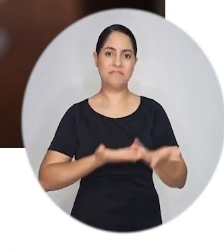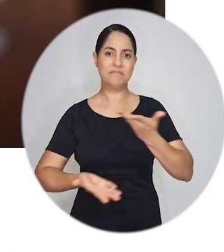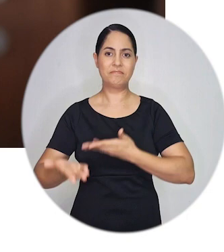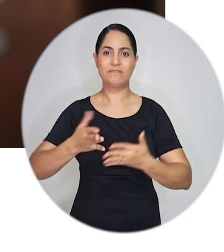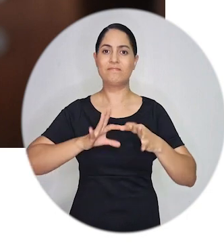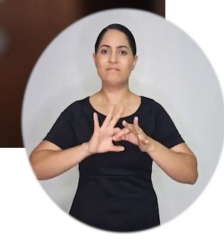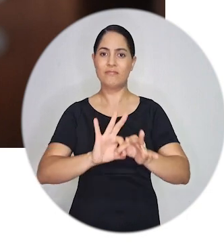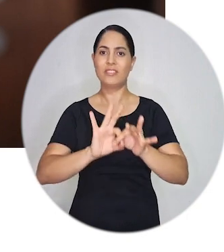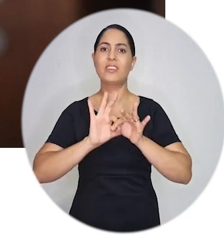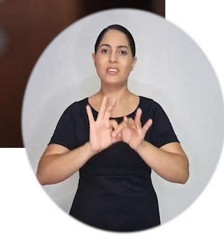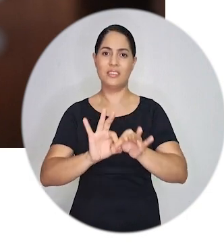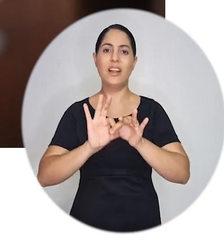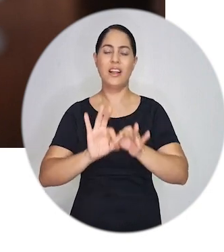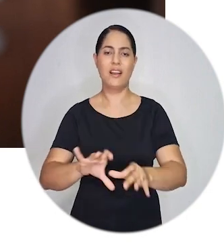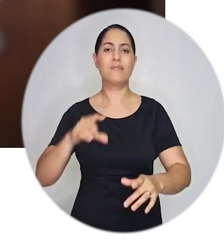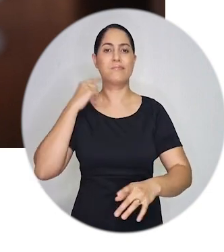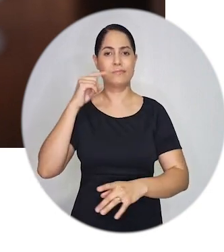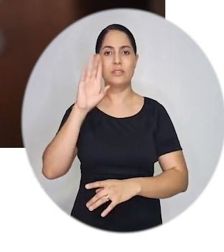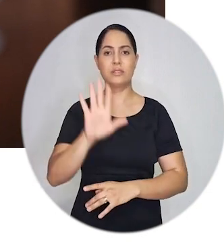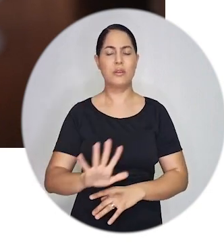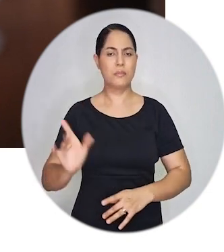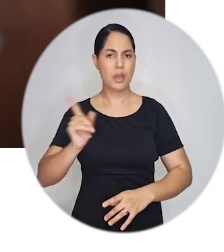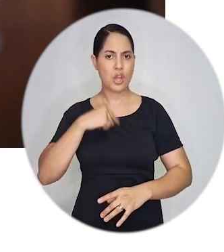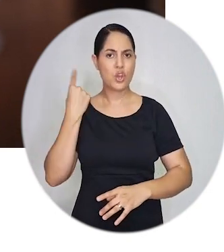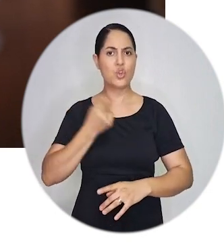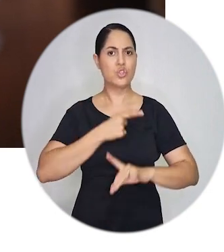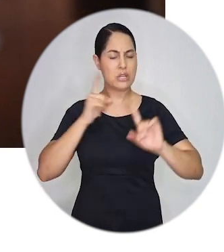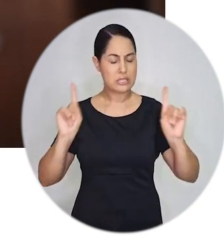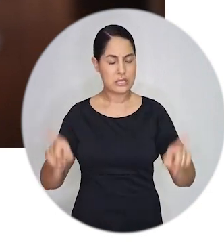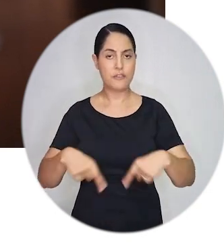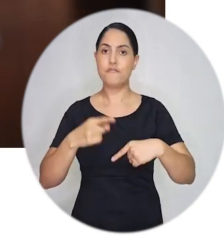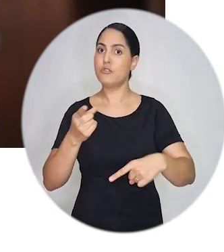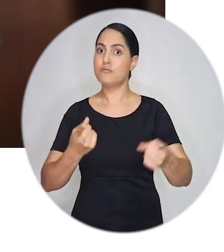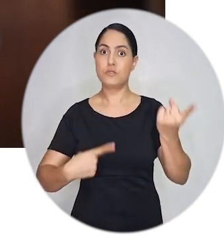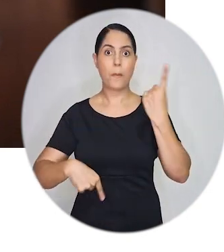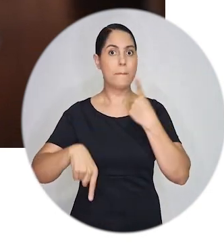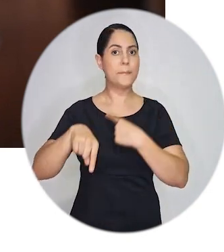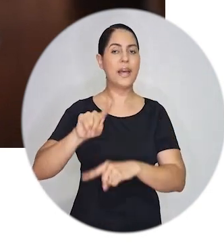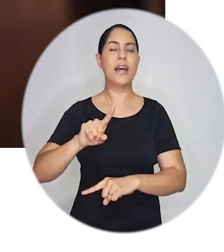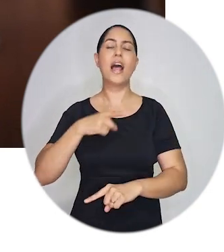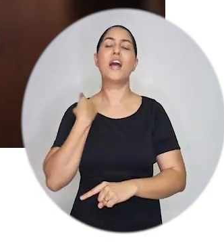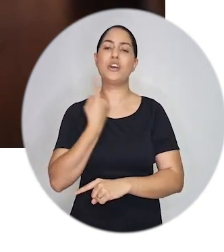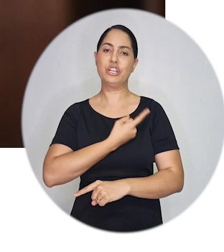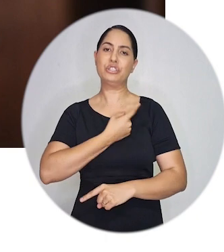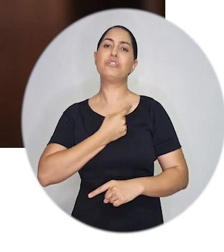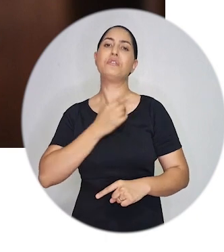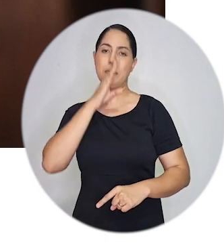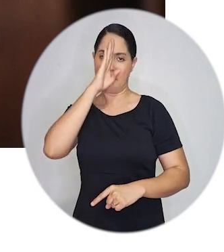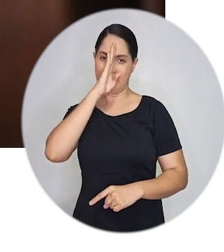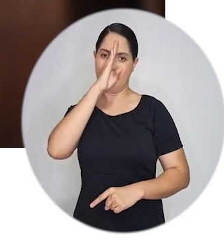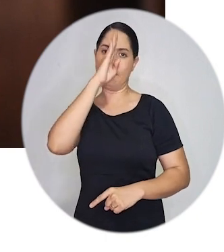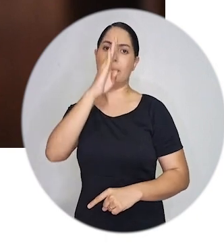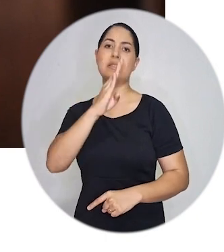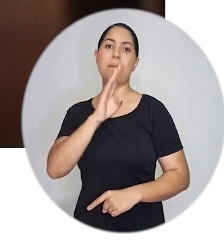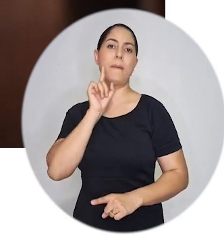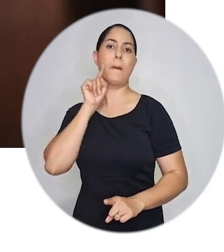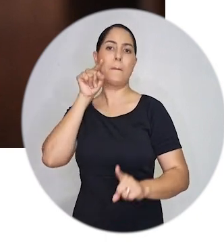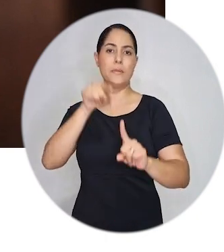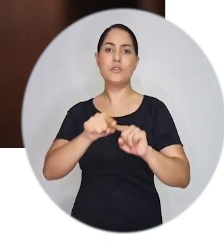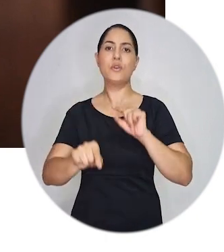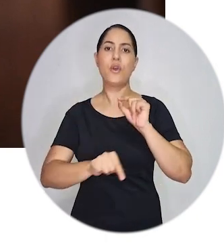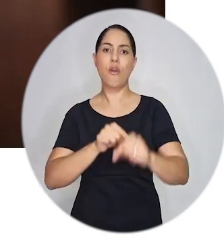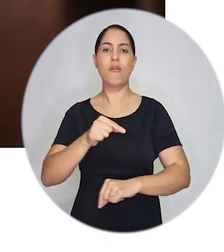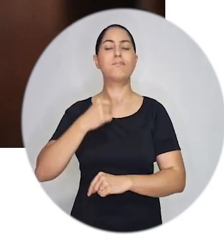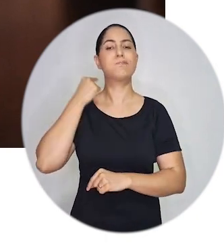advocacia brasileira, para juntos conseguirmos superar os desafios com a certeza de estarmos cumprindo a nossa maior